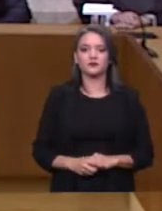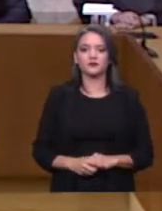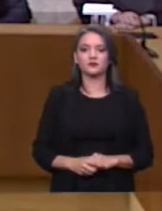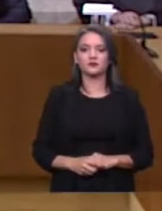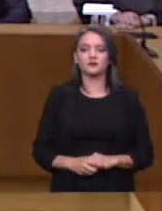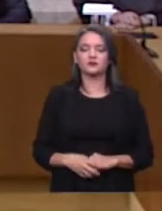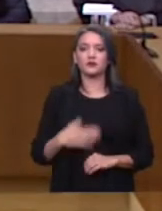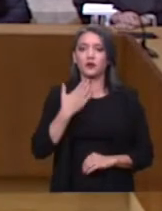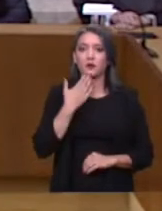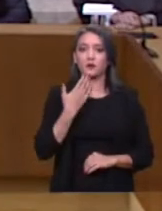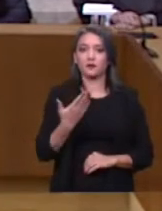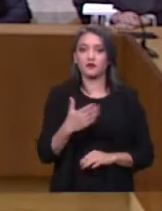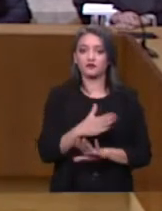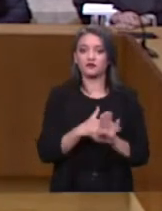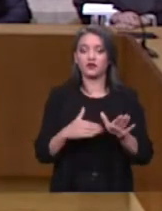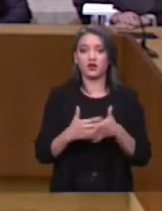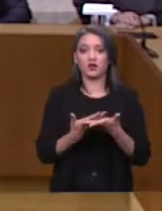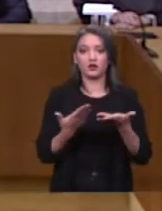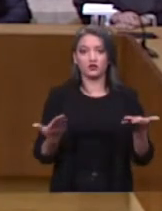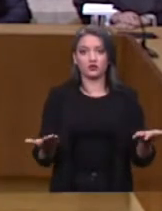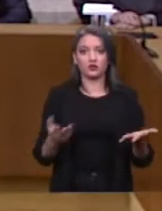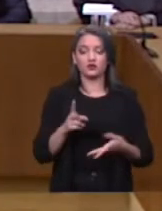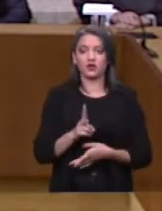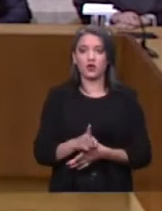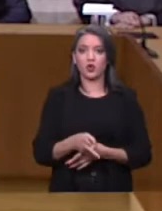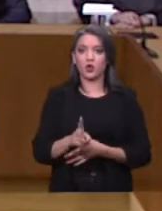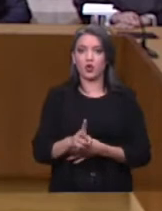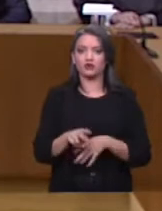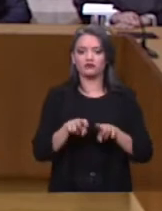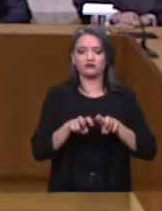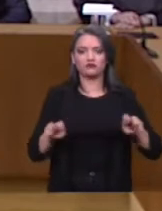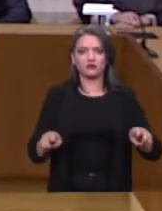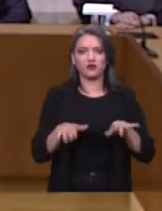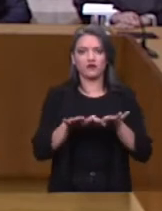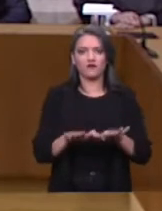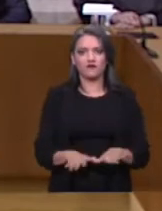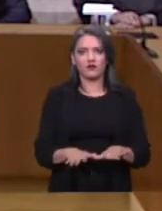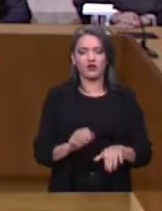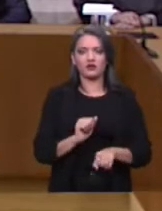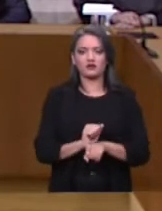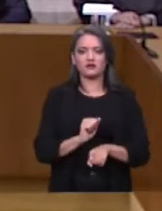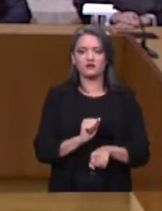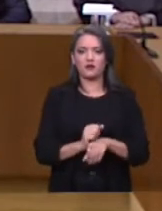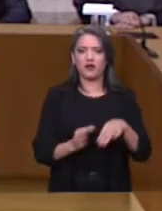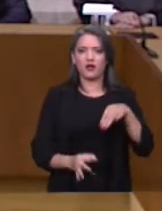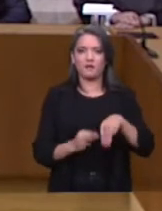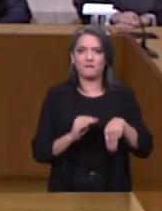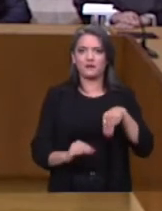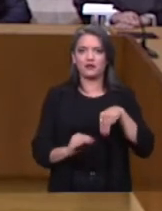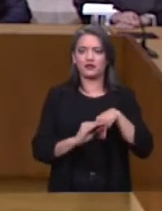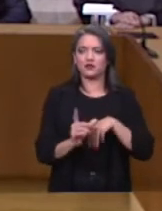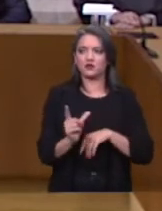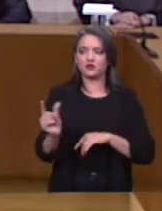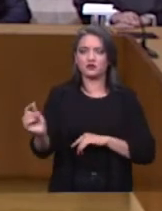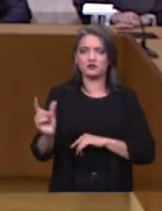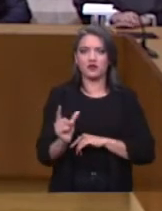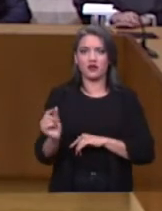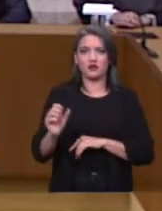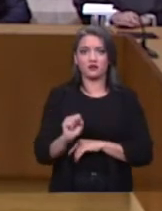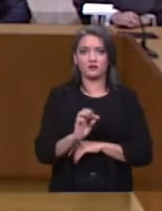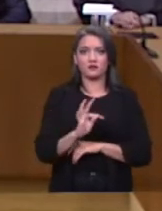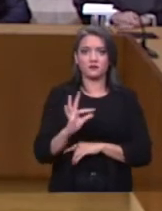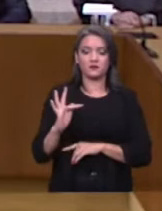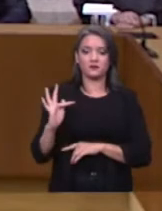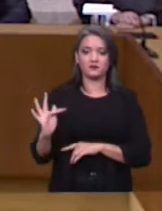Solicito a todos que permaneçam em seus lugares até a saída dos Senhores ministros do Supremo Tribunal